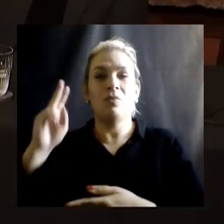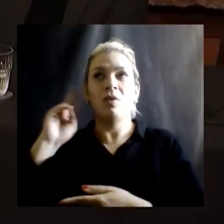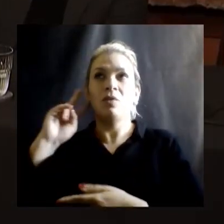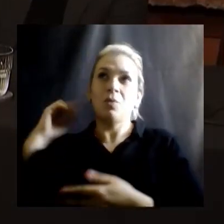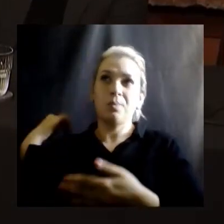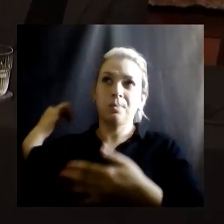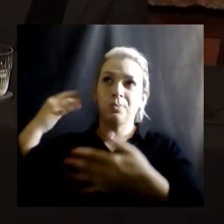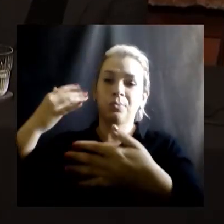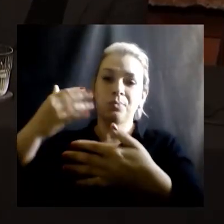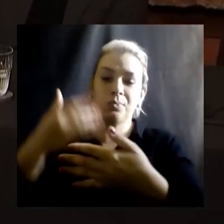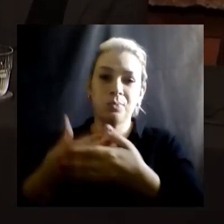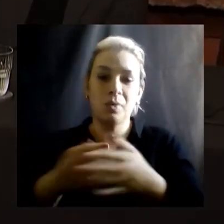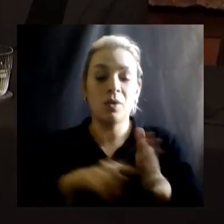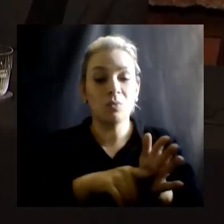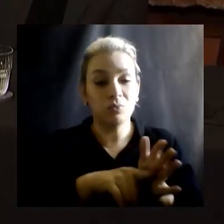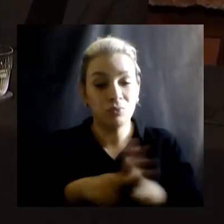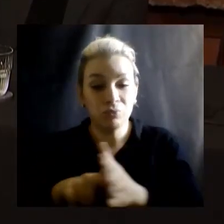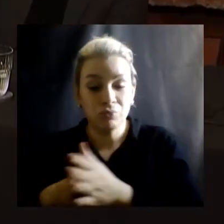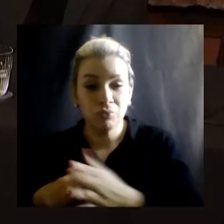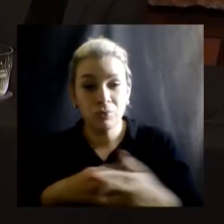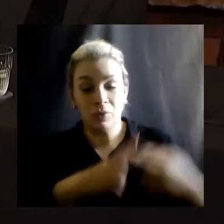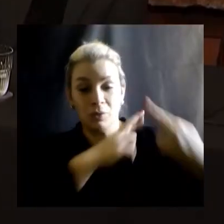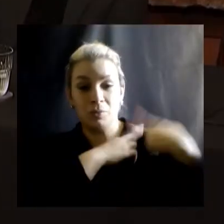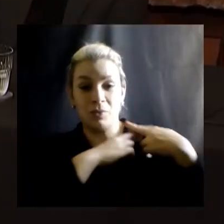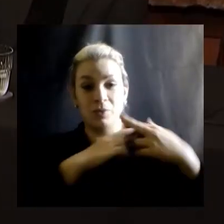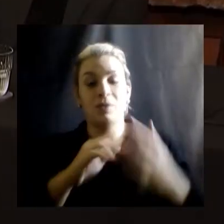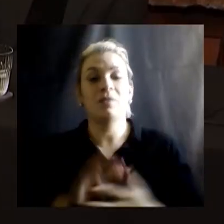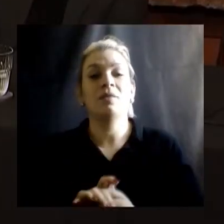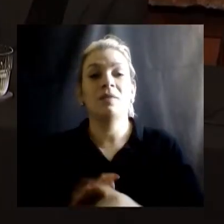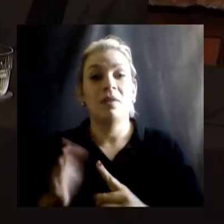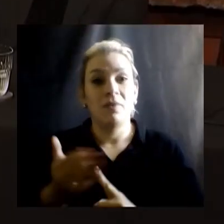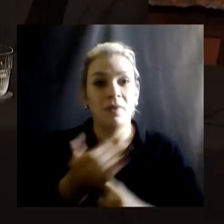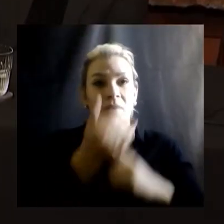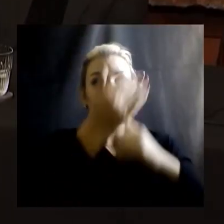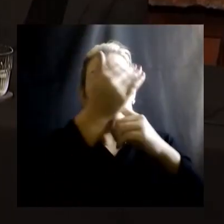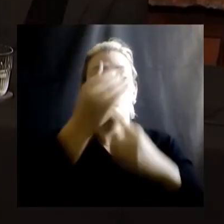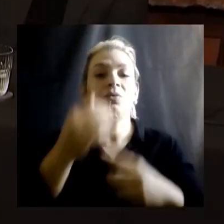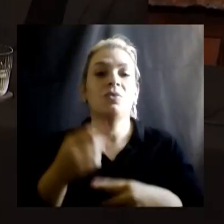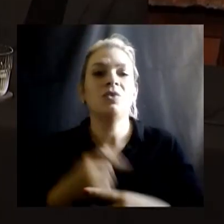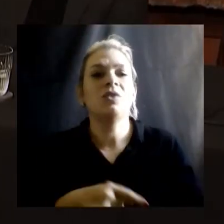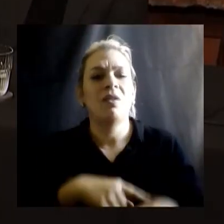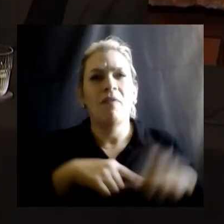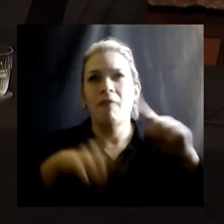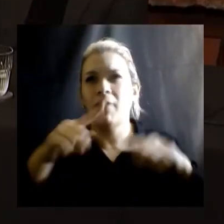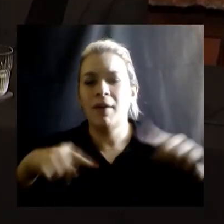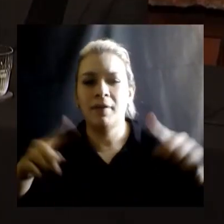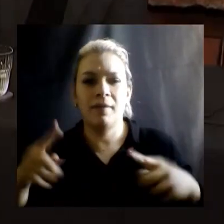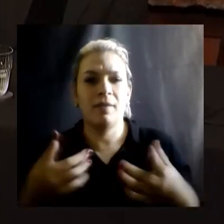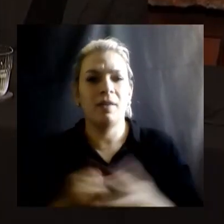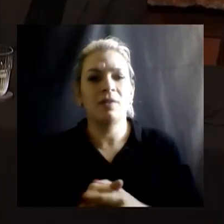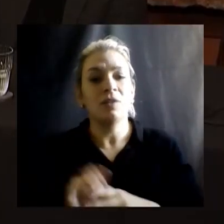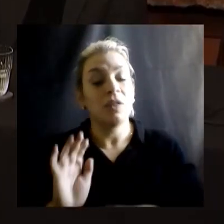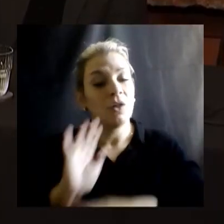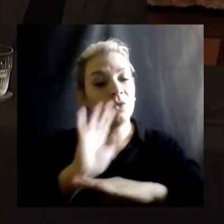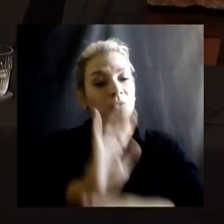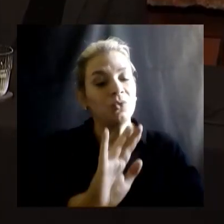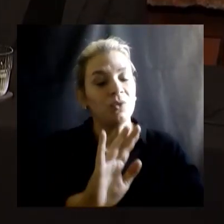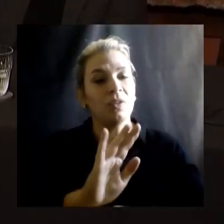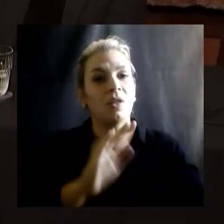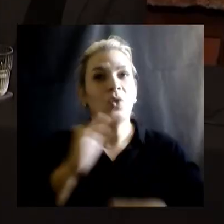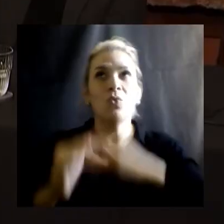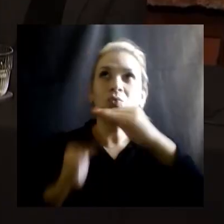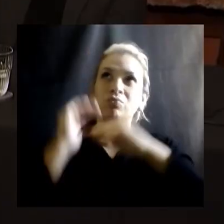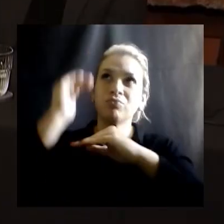pesquisas, tecnologias e variedades que contribuíram decisivamente para o avanço da agricultura brasileira e para a posição